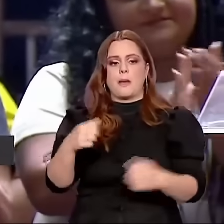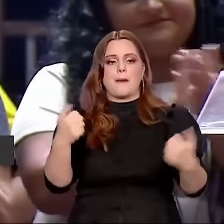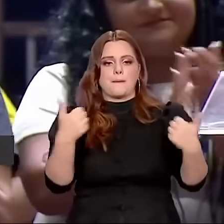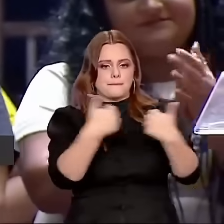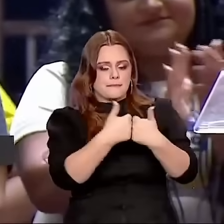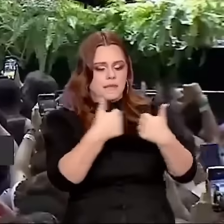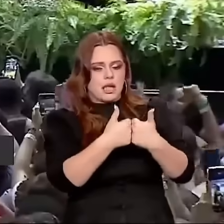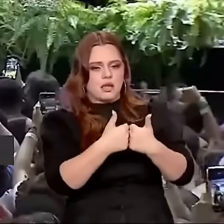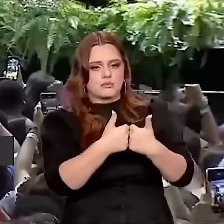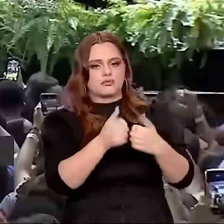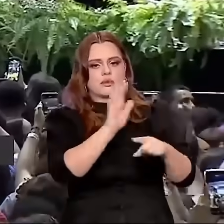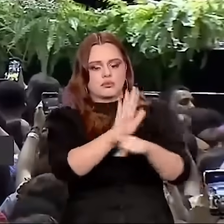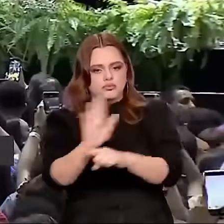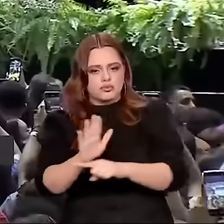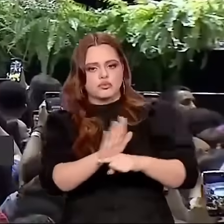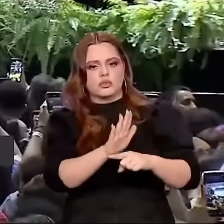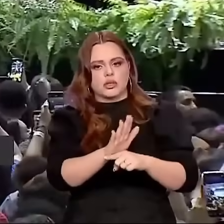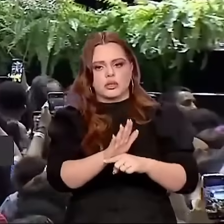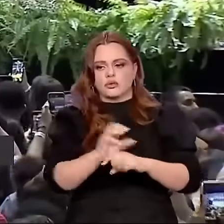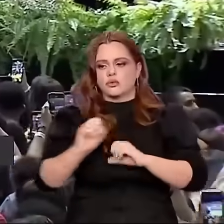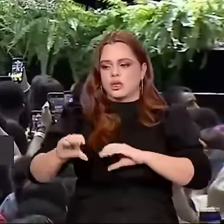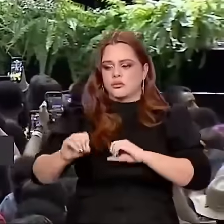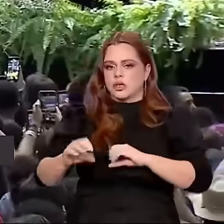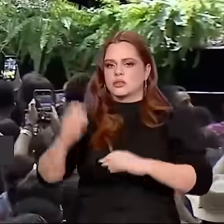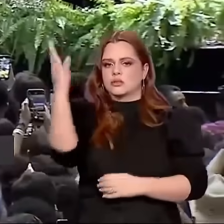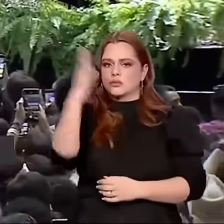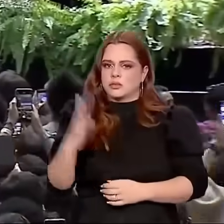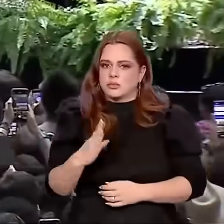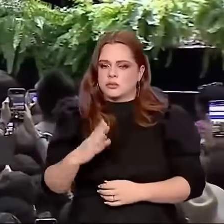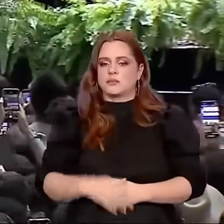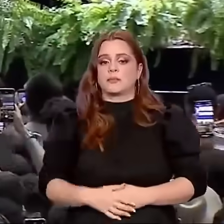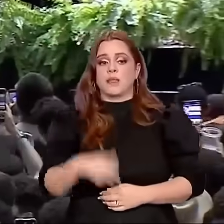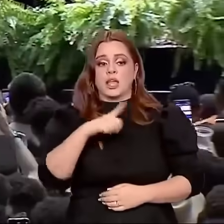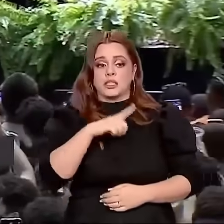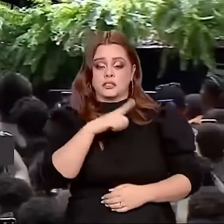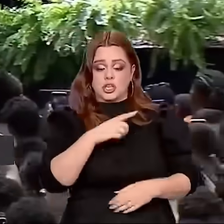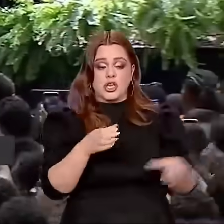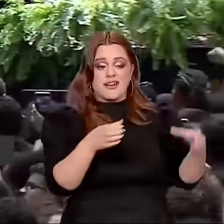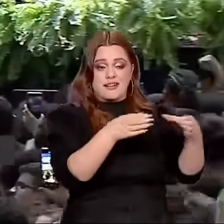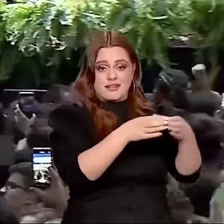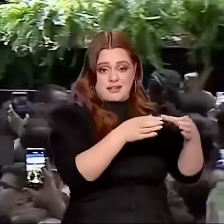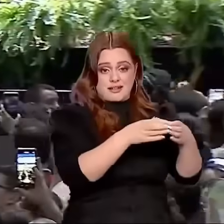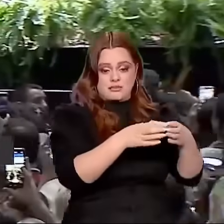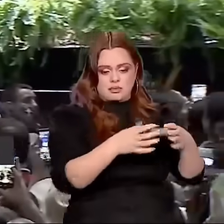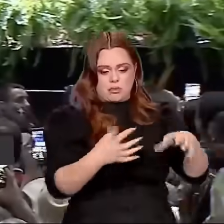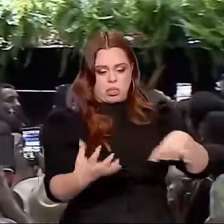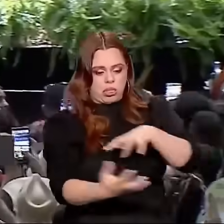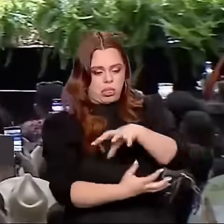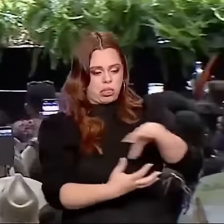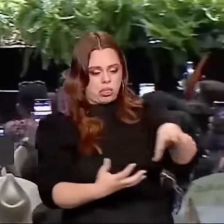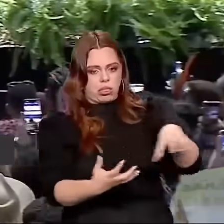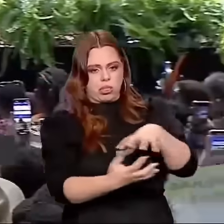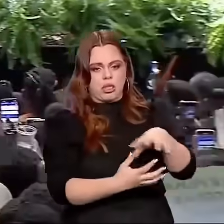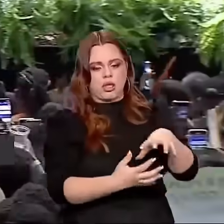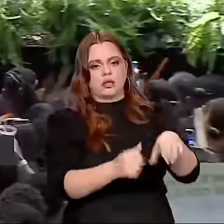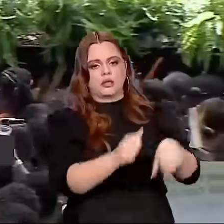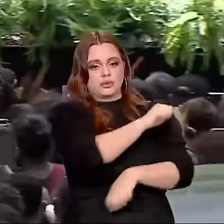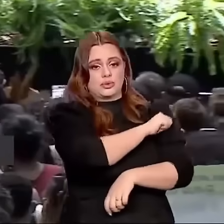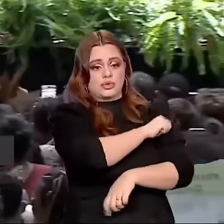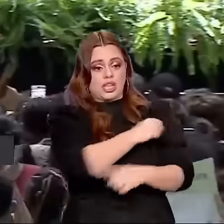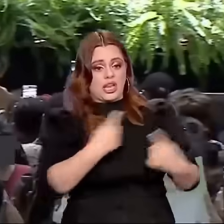brasileira. Tinha agrupamentos no movimento estudantil que era contra o